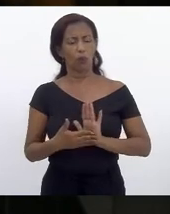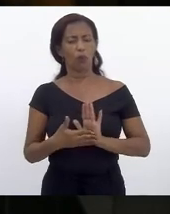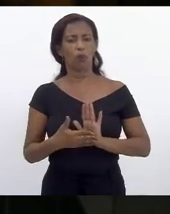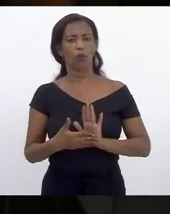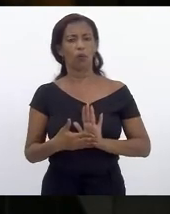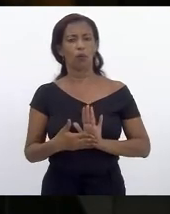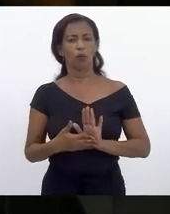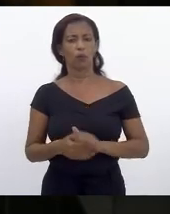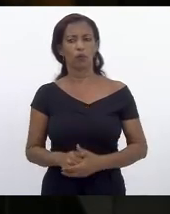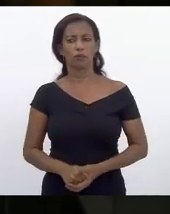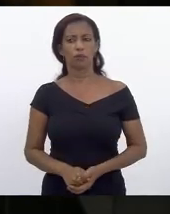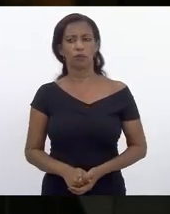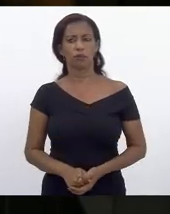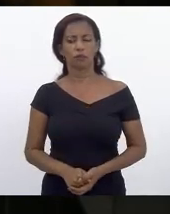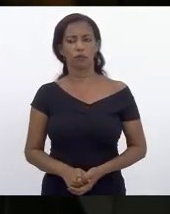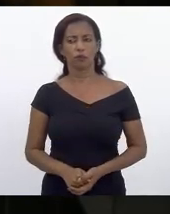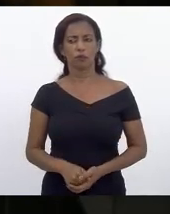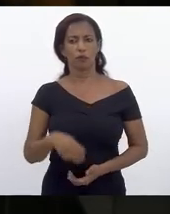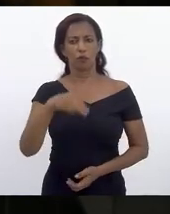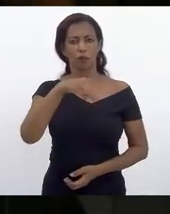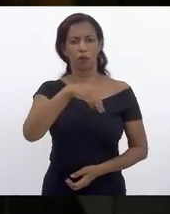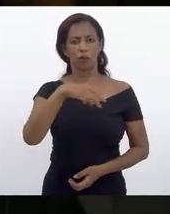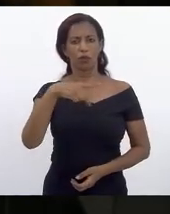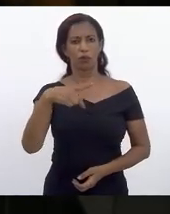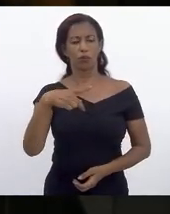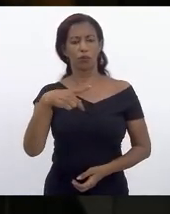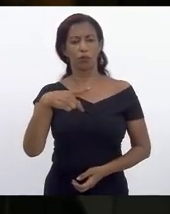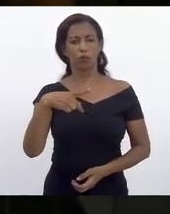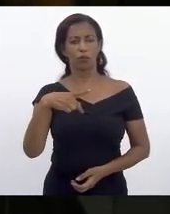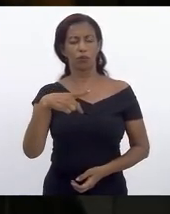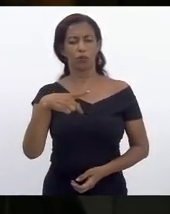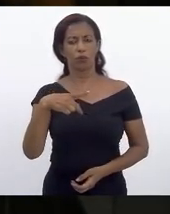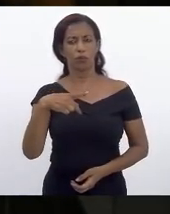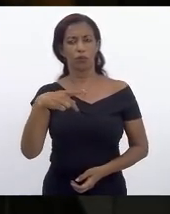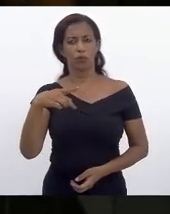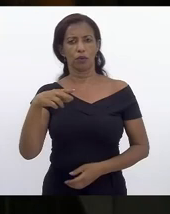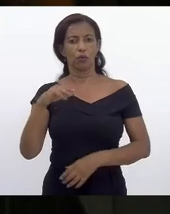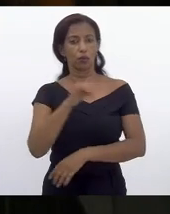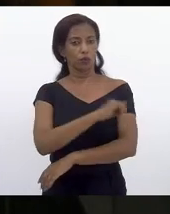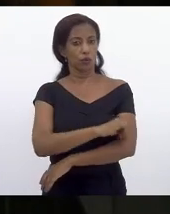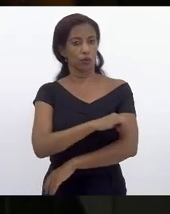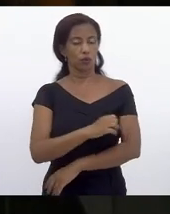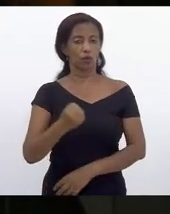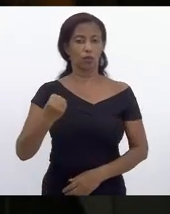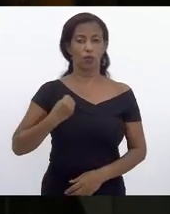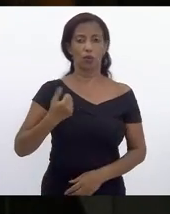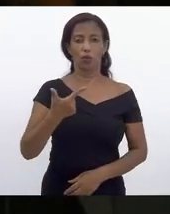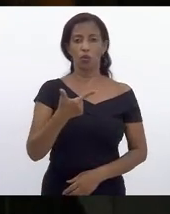sobre o Ministério Público do Estado, Ministério Público Rio de Janeiro, número